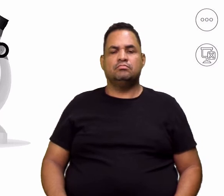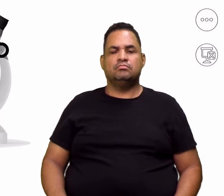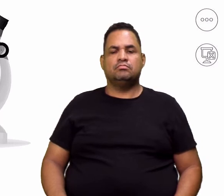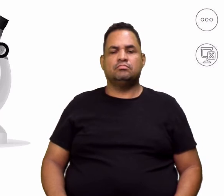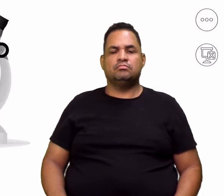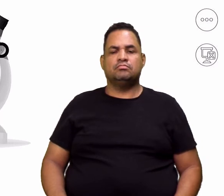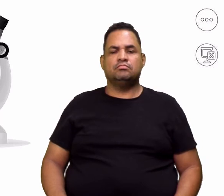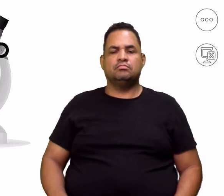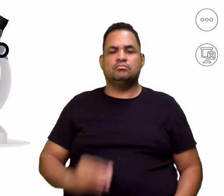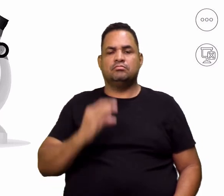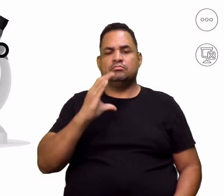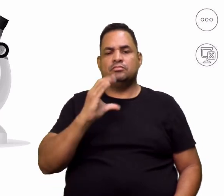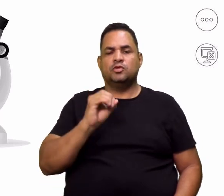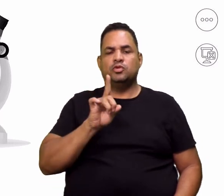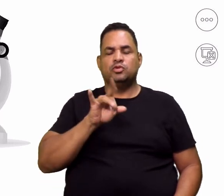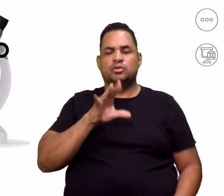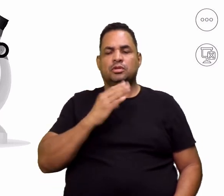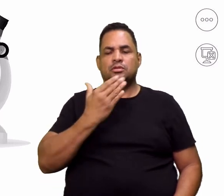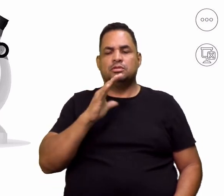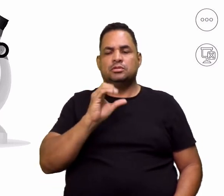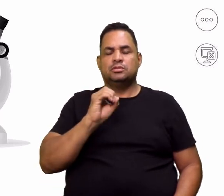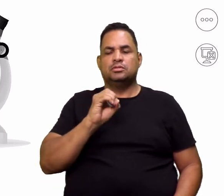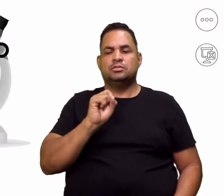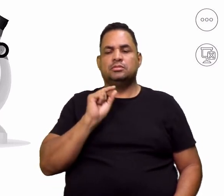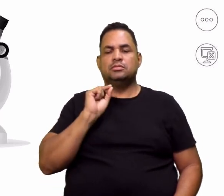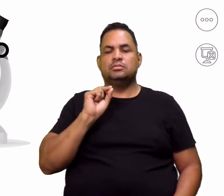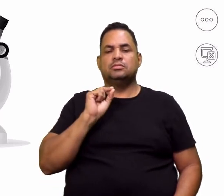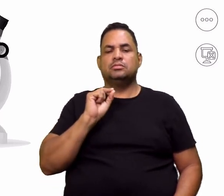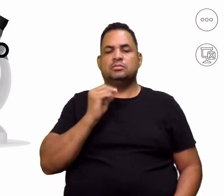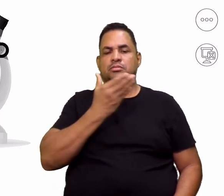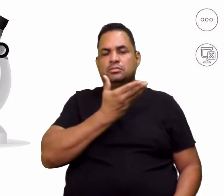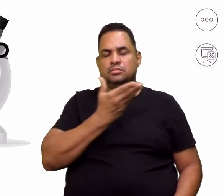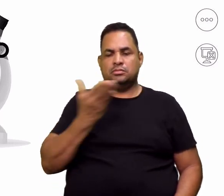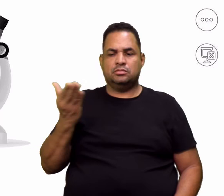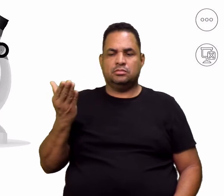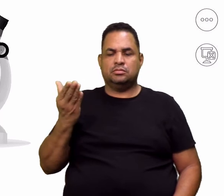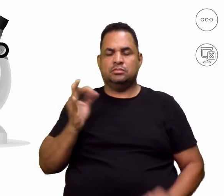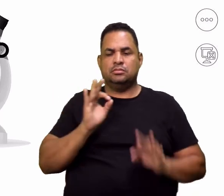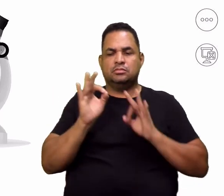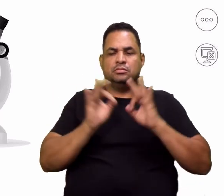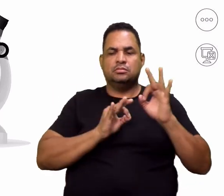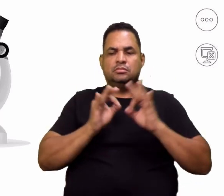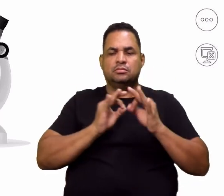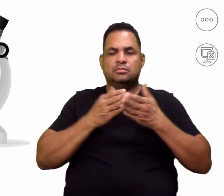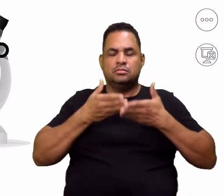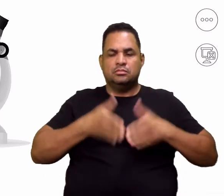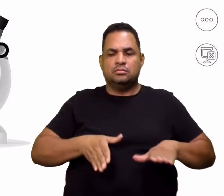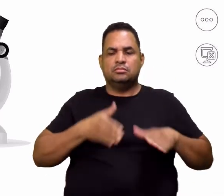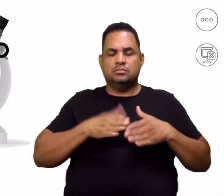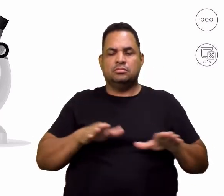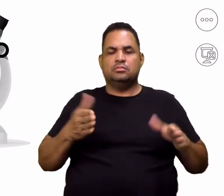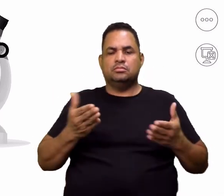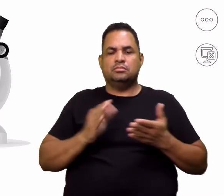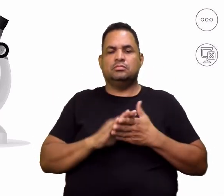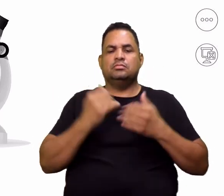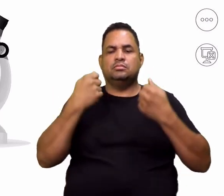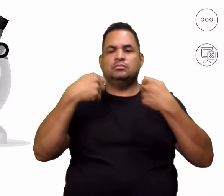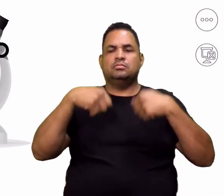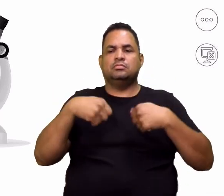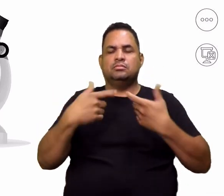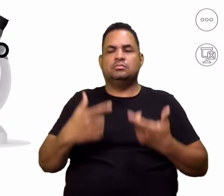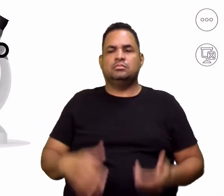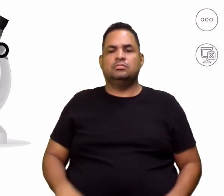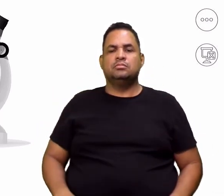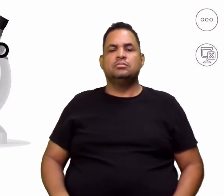a conjugação. Essa conjugação é uma forma de reprodução que vai permitir,